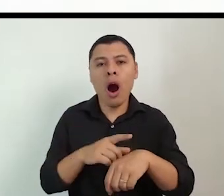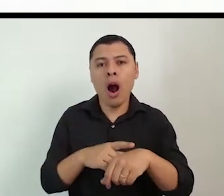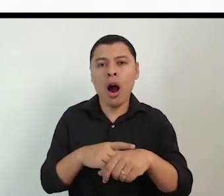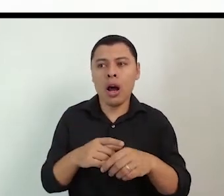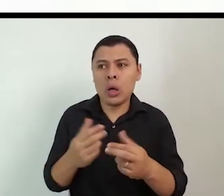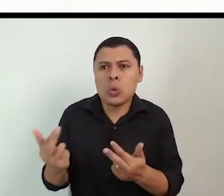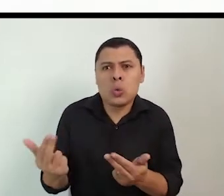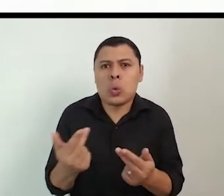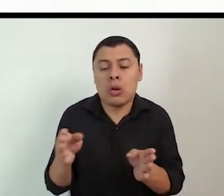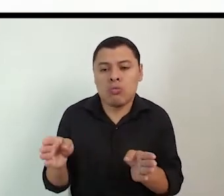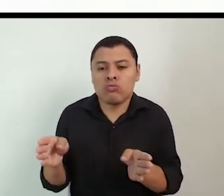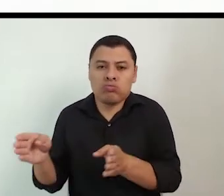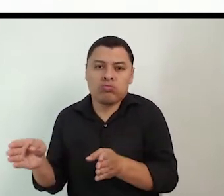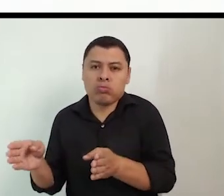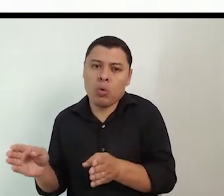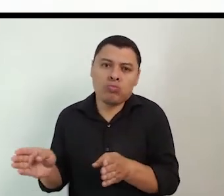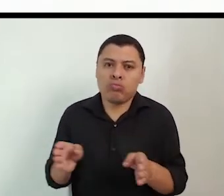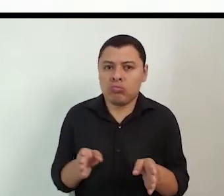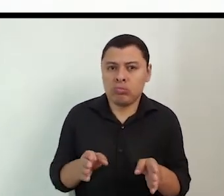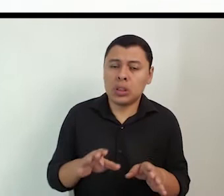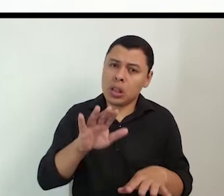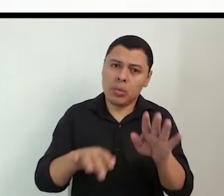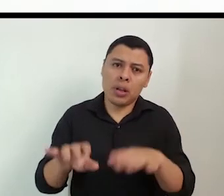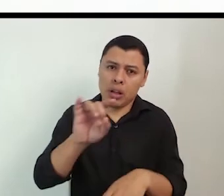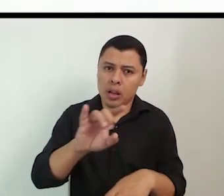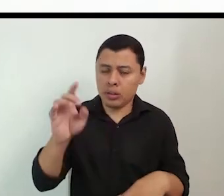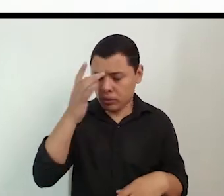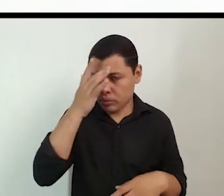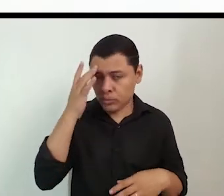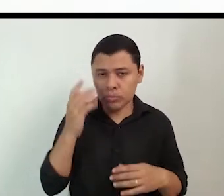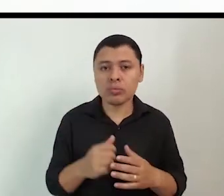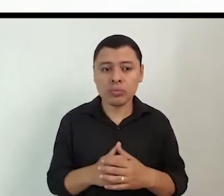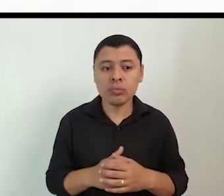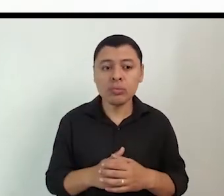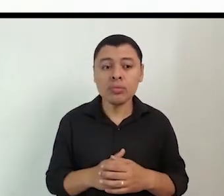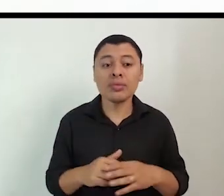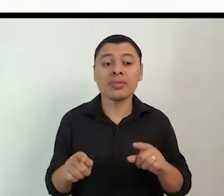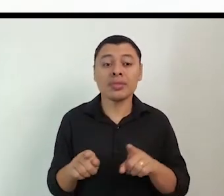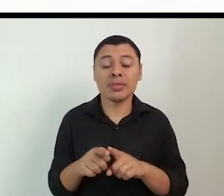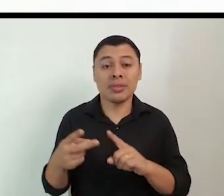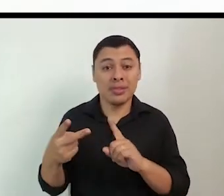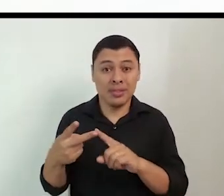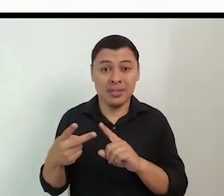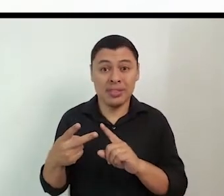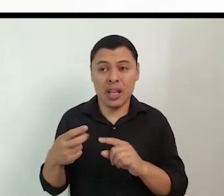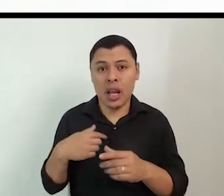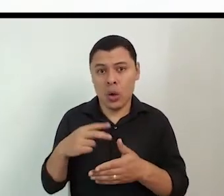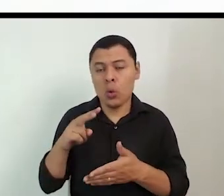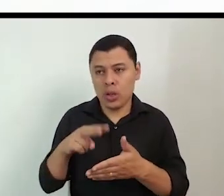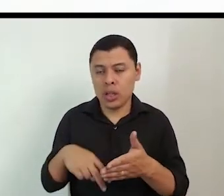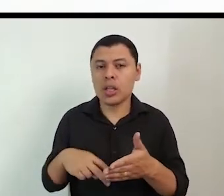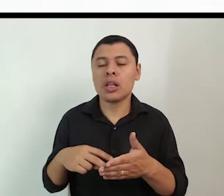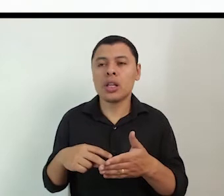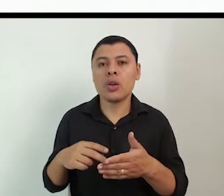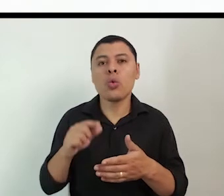você necessita. Tem um ponto também que eu li, eu não coloquei porque eu acho que seria o mínimo, né? Mas é